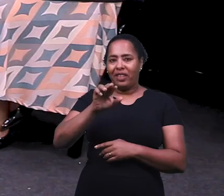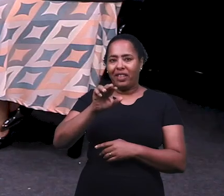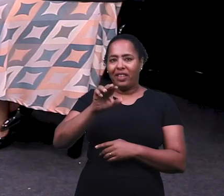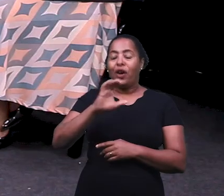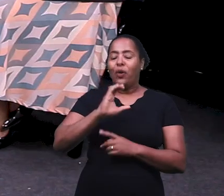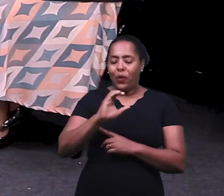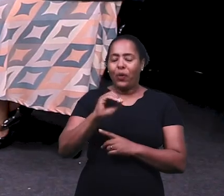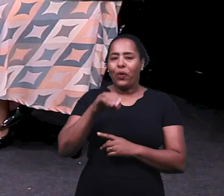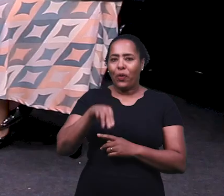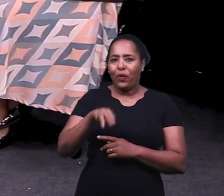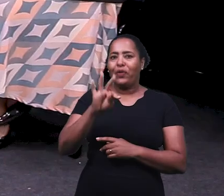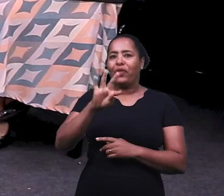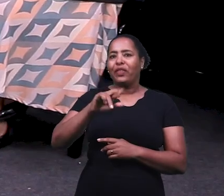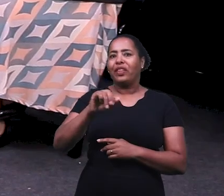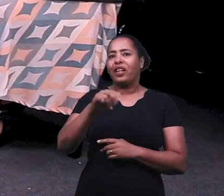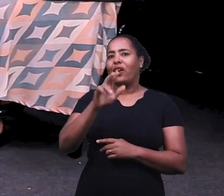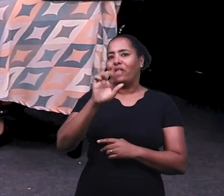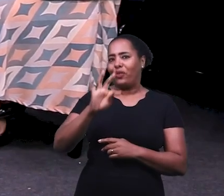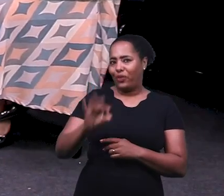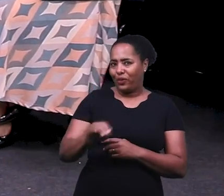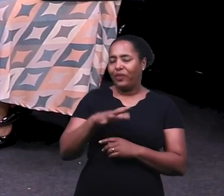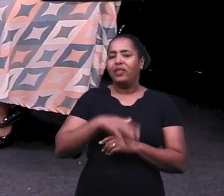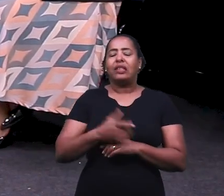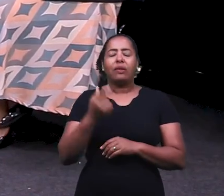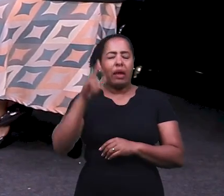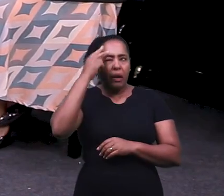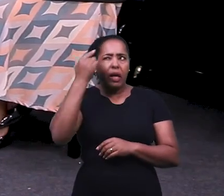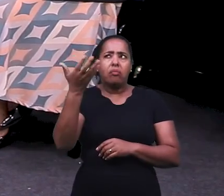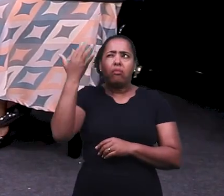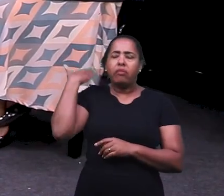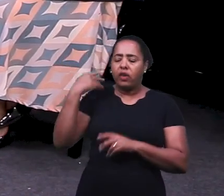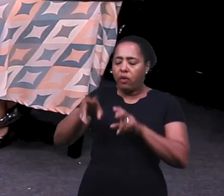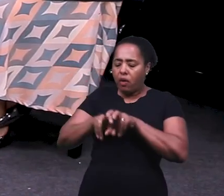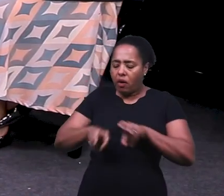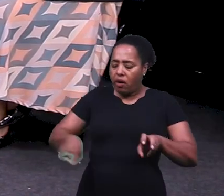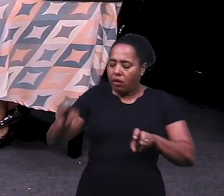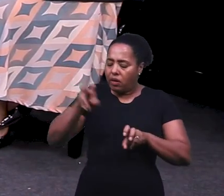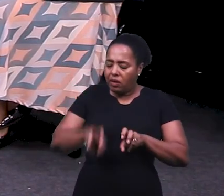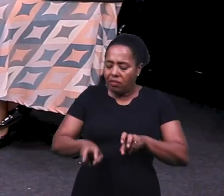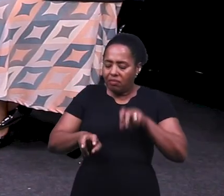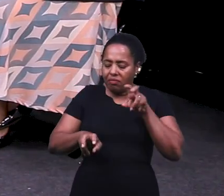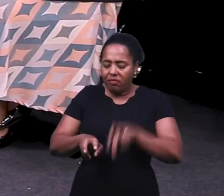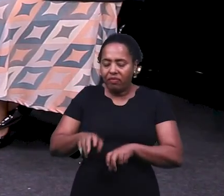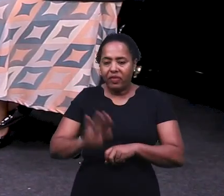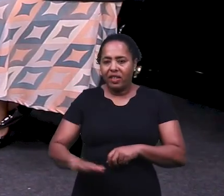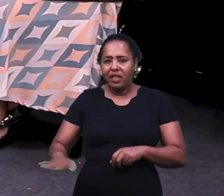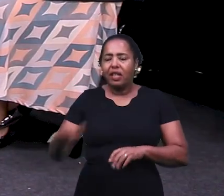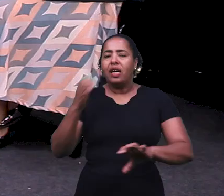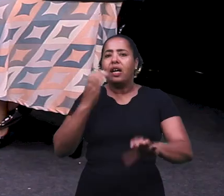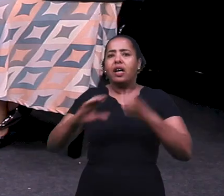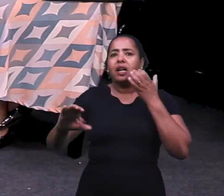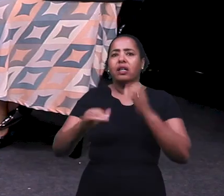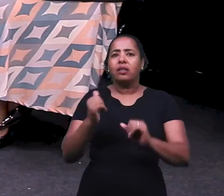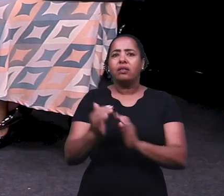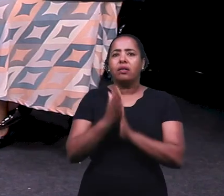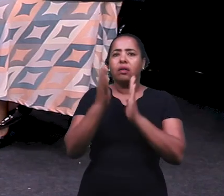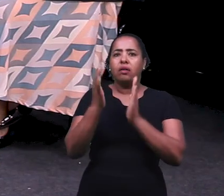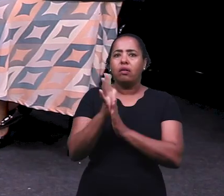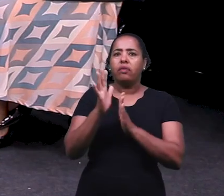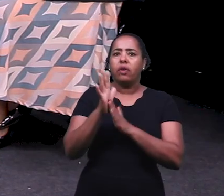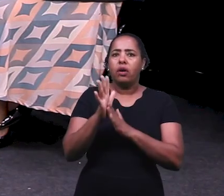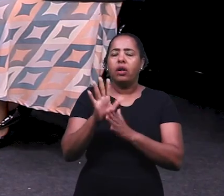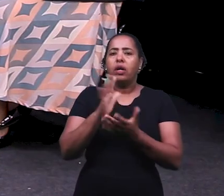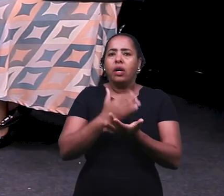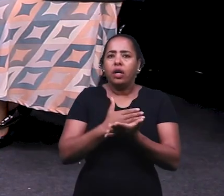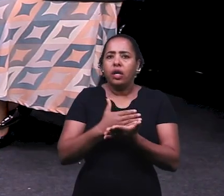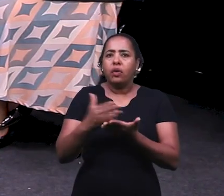Acho que o Senhor me mostrou. Que eu lembro até hoje, eu estava no banco das crianças com uma coleguinha, né? E aí estava